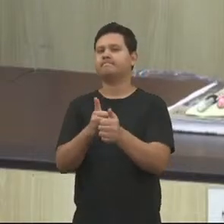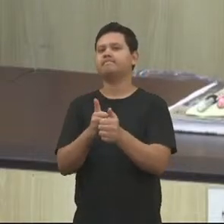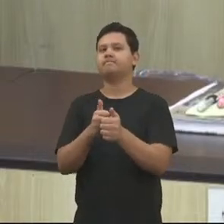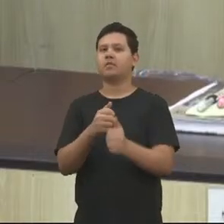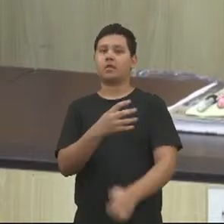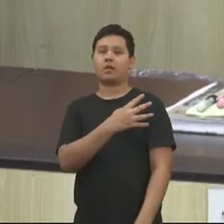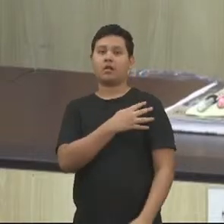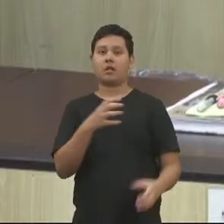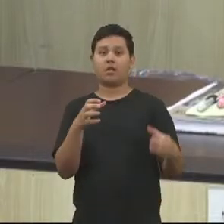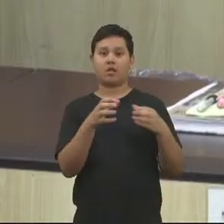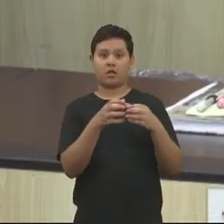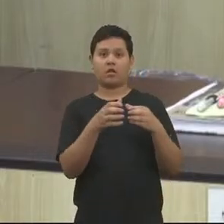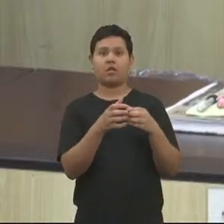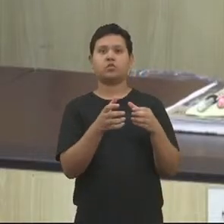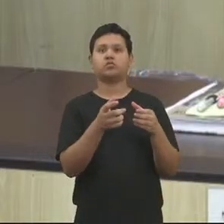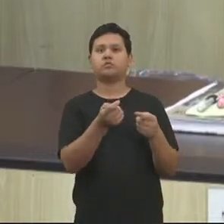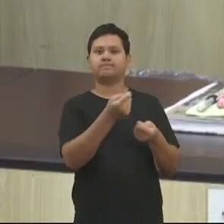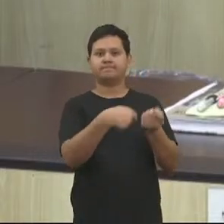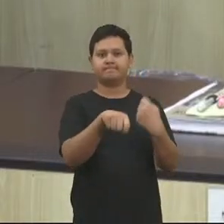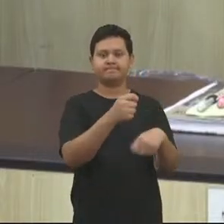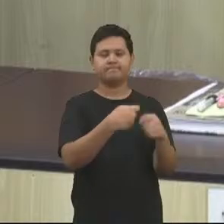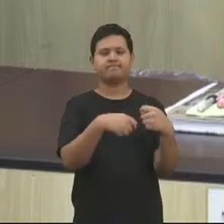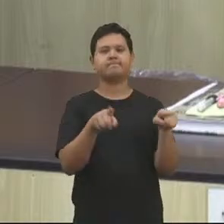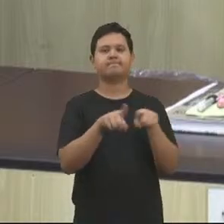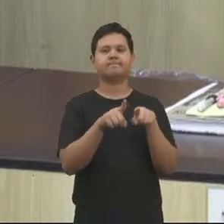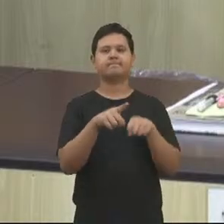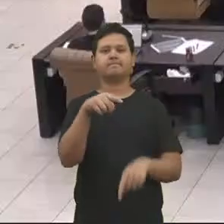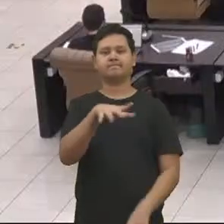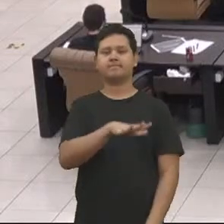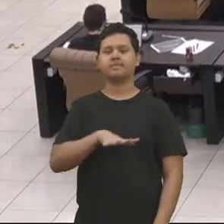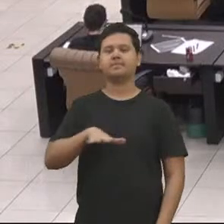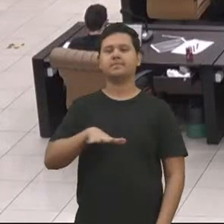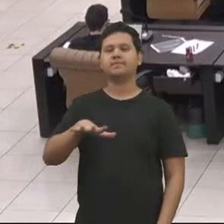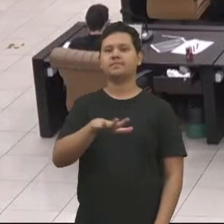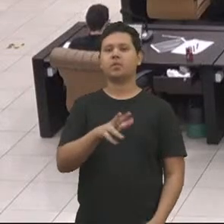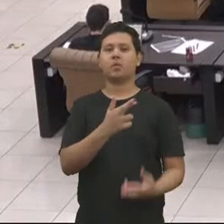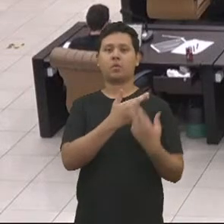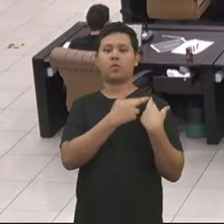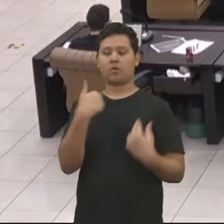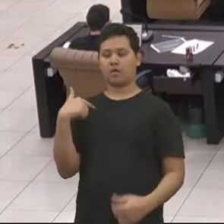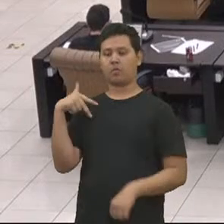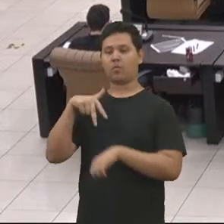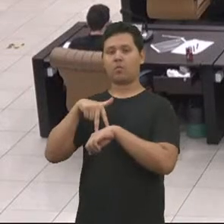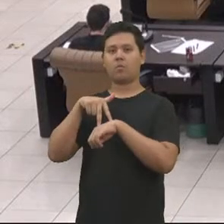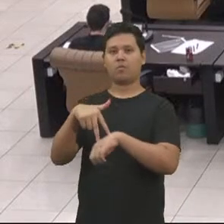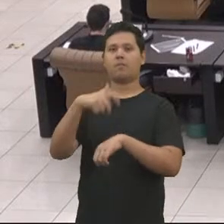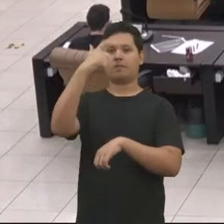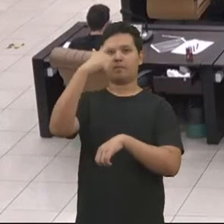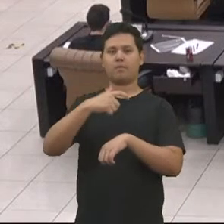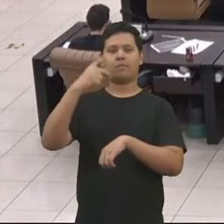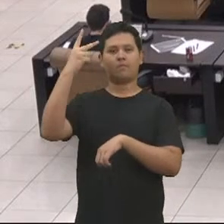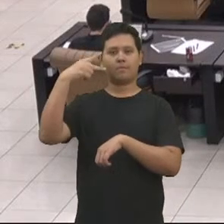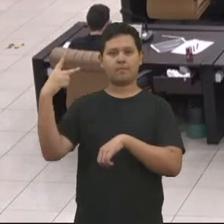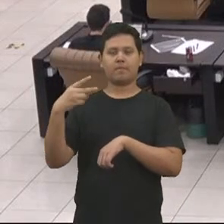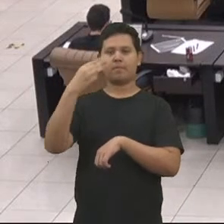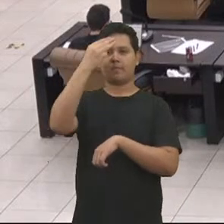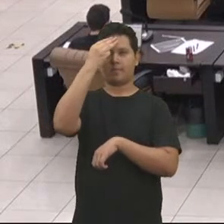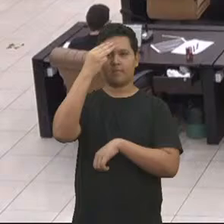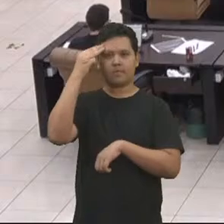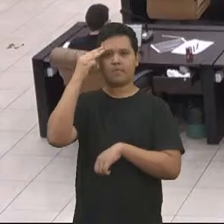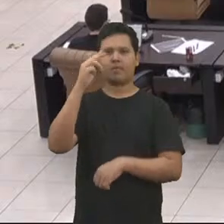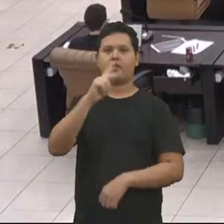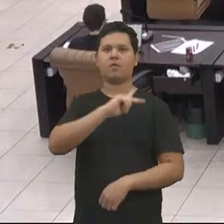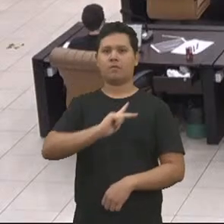Comissão Permanente de Finanças e Orçamento desta Casa, aqui representada por mim, vereadora Maria Amélia,